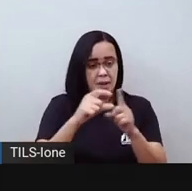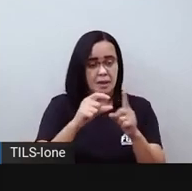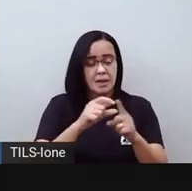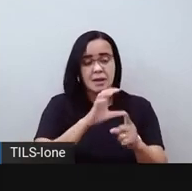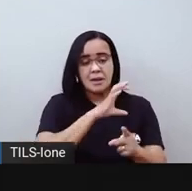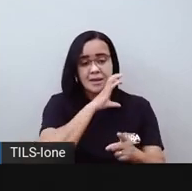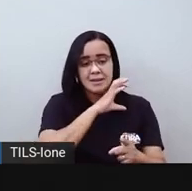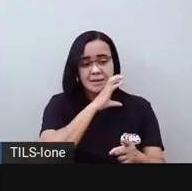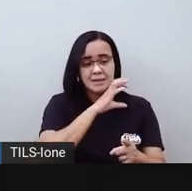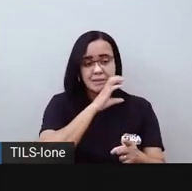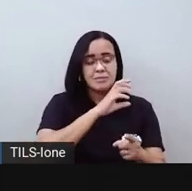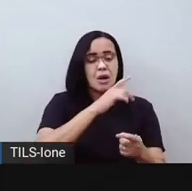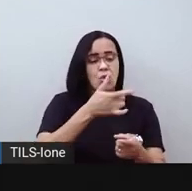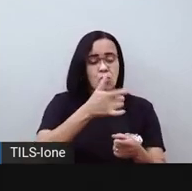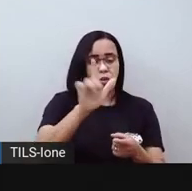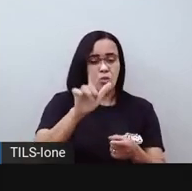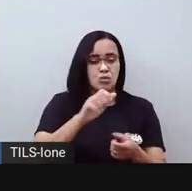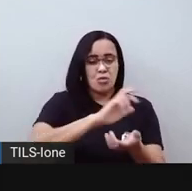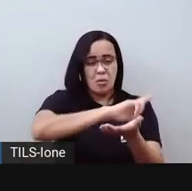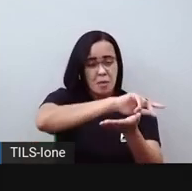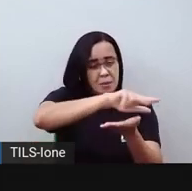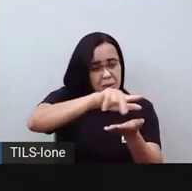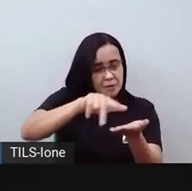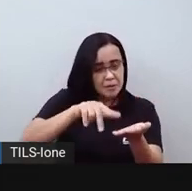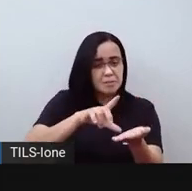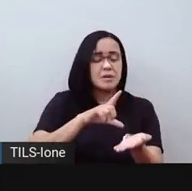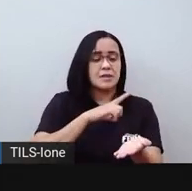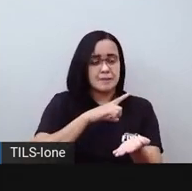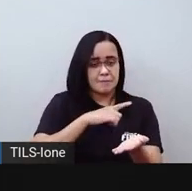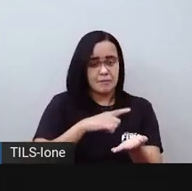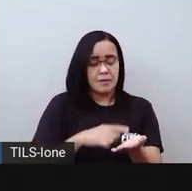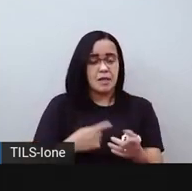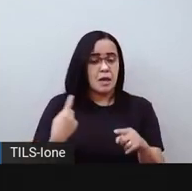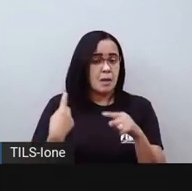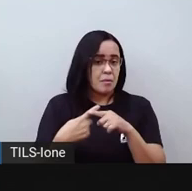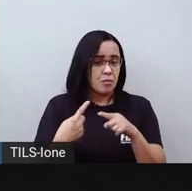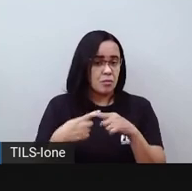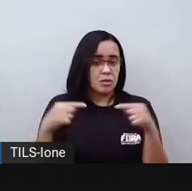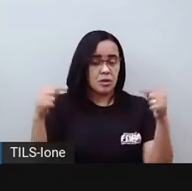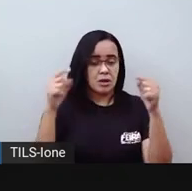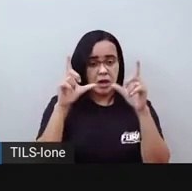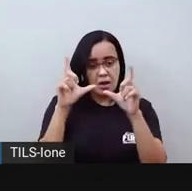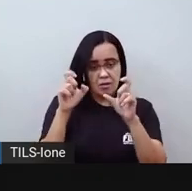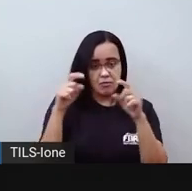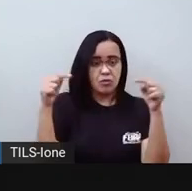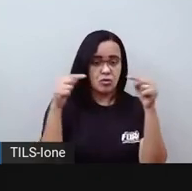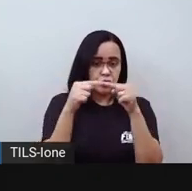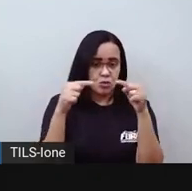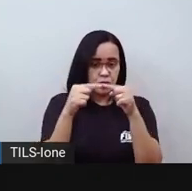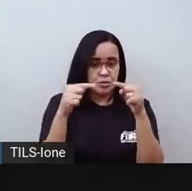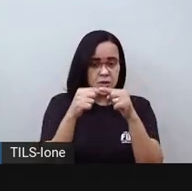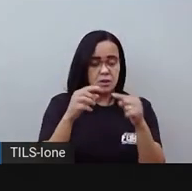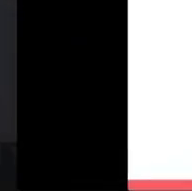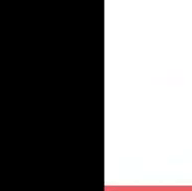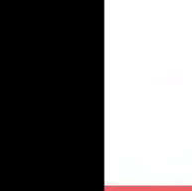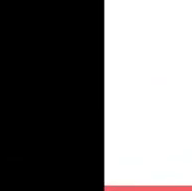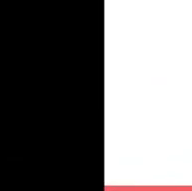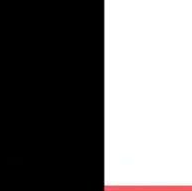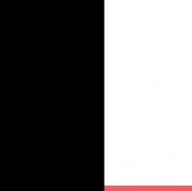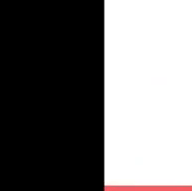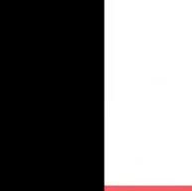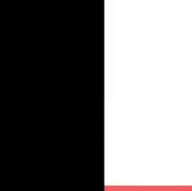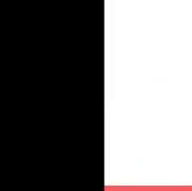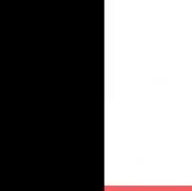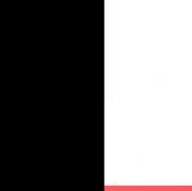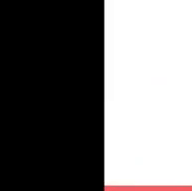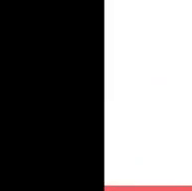sapo cururu, aí eu quis colocar o nome dele, né? Cururu frog. Vamos repetir? Entendido, pronto.